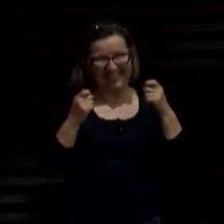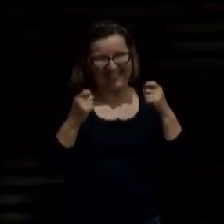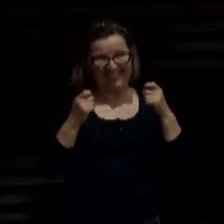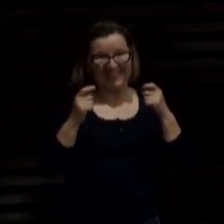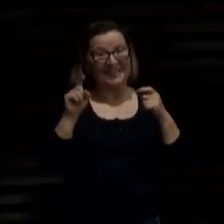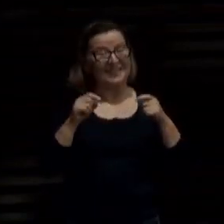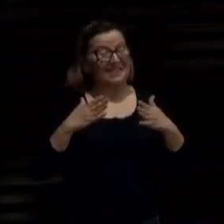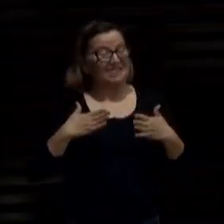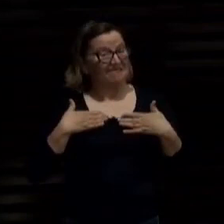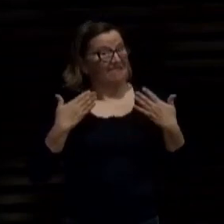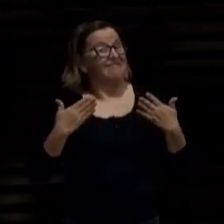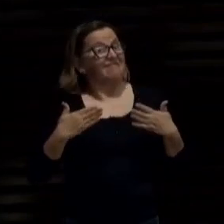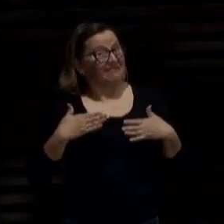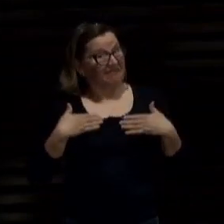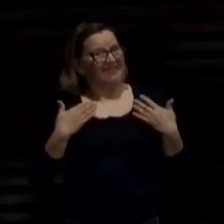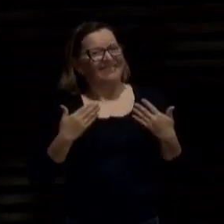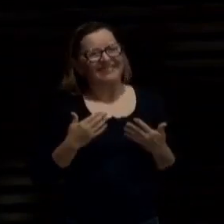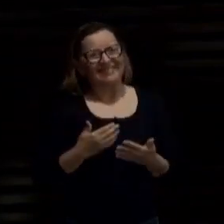seja alegre.